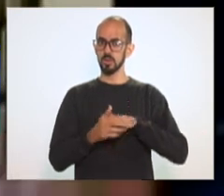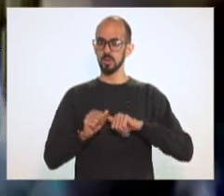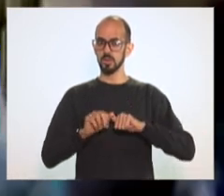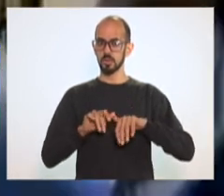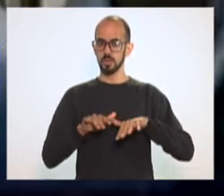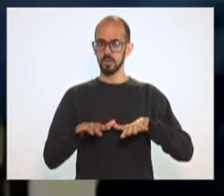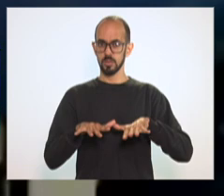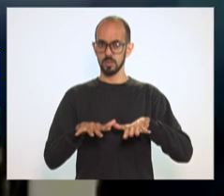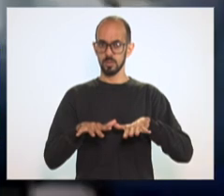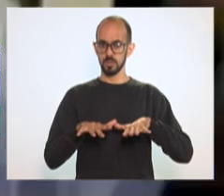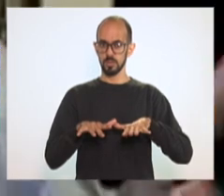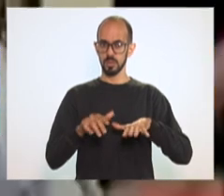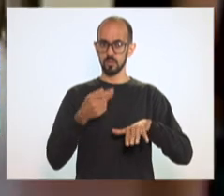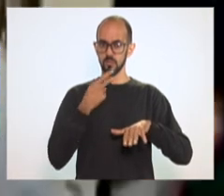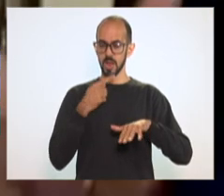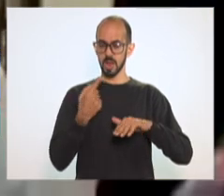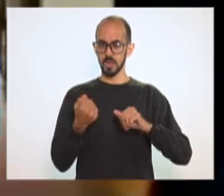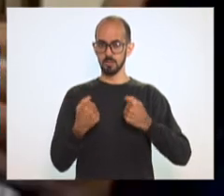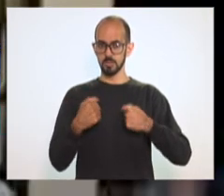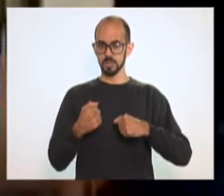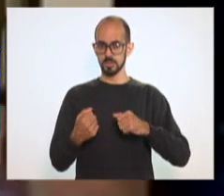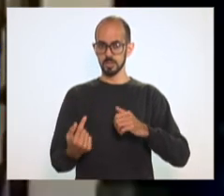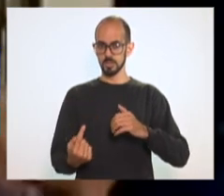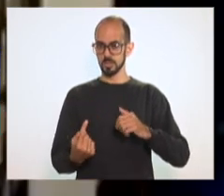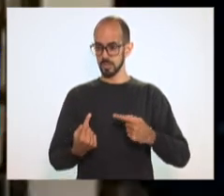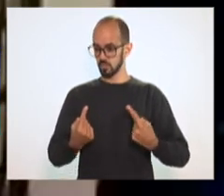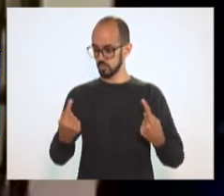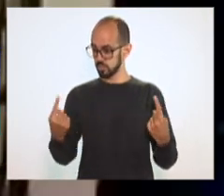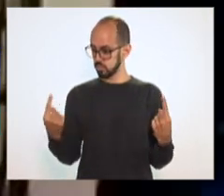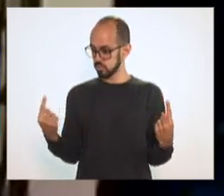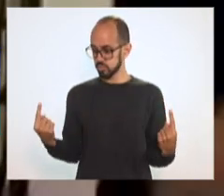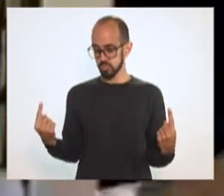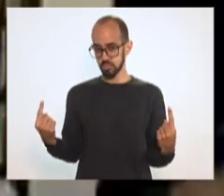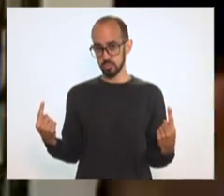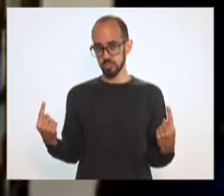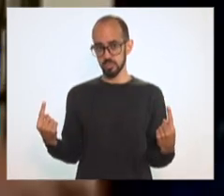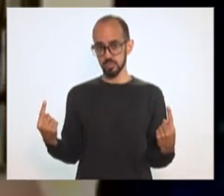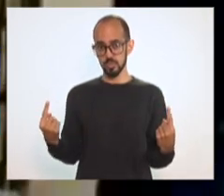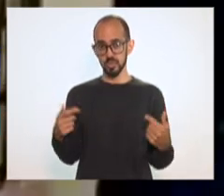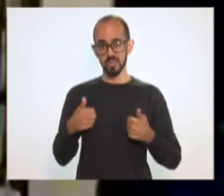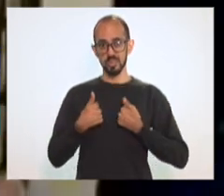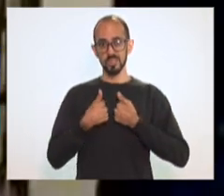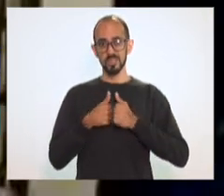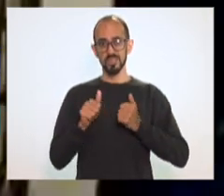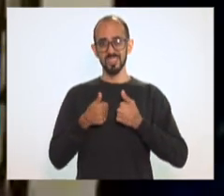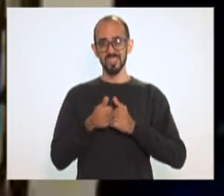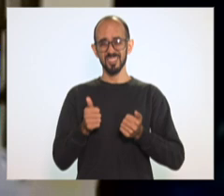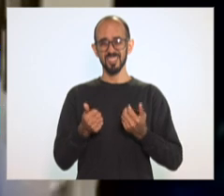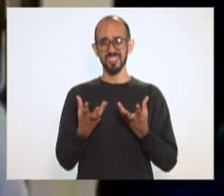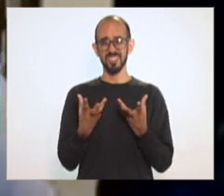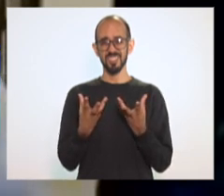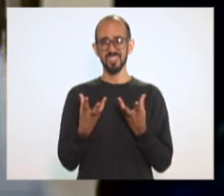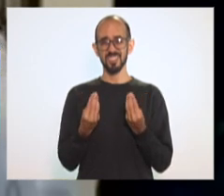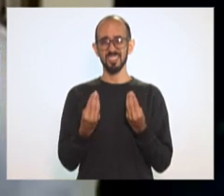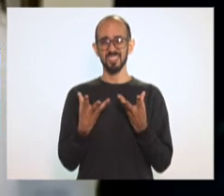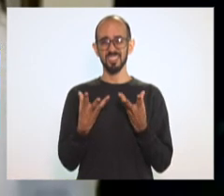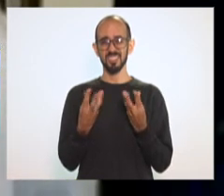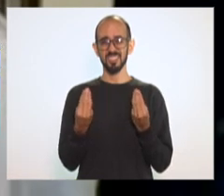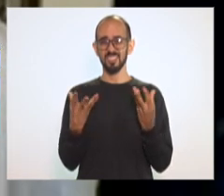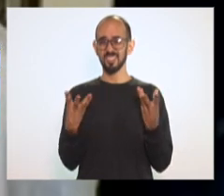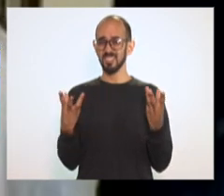no distanciamento que deva existir os transportes está pouco se